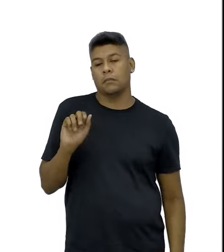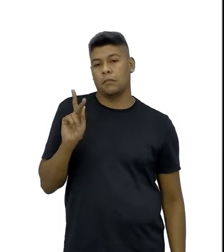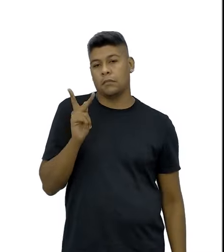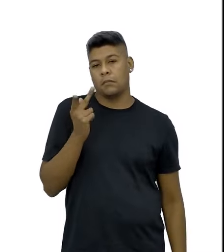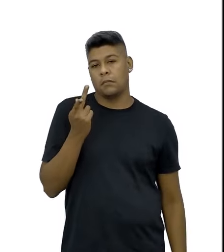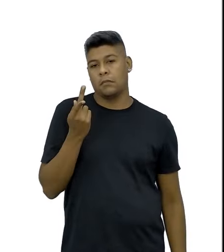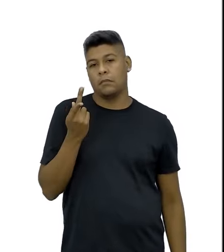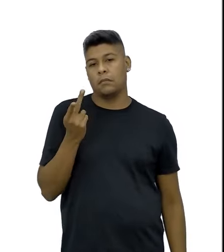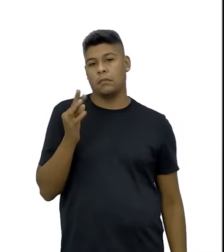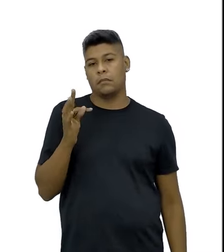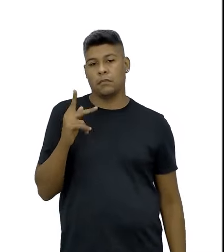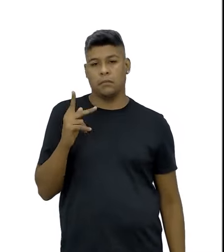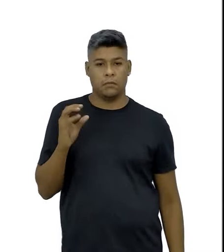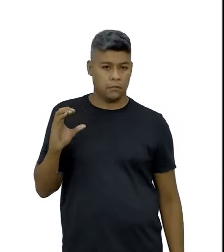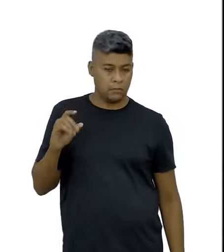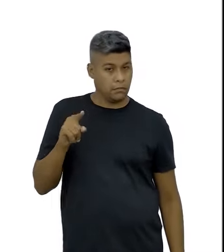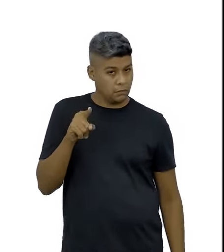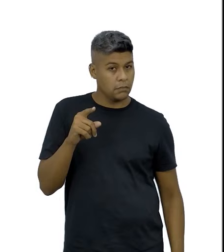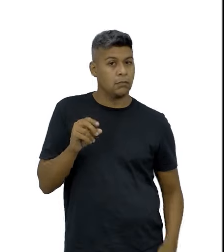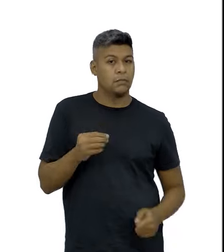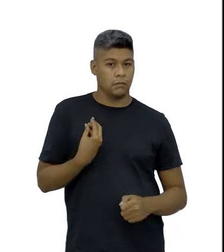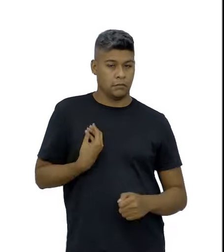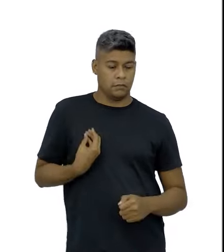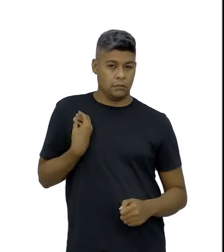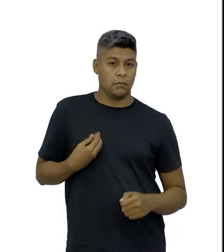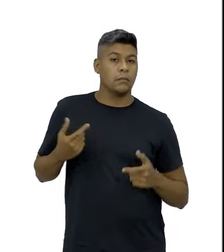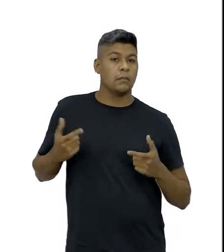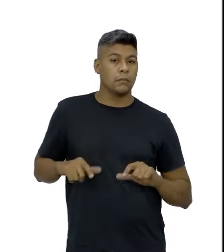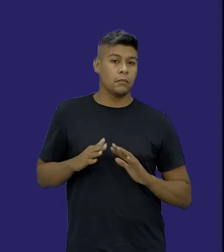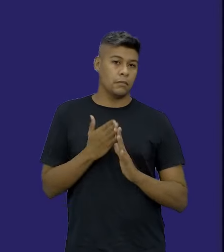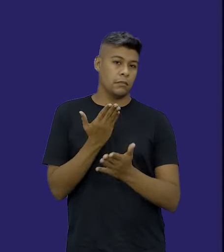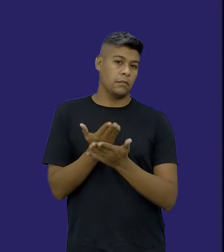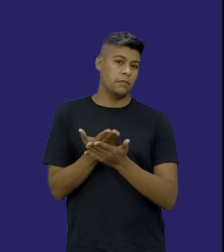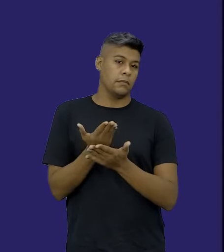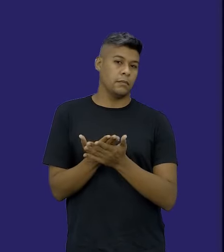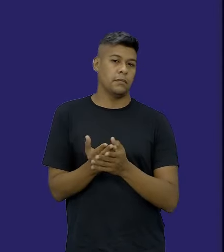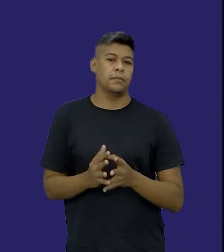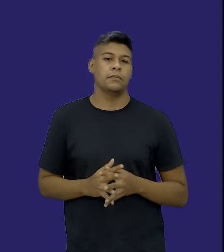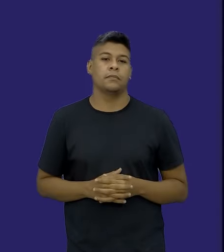no desdobramento que vocês realizam lá na escola.